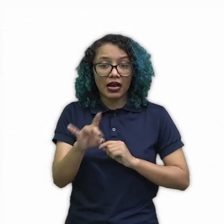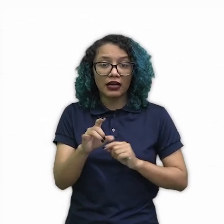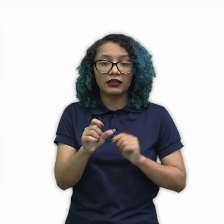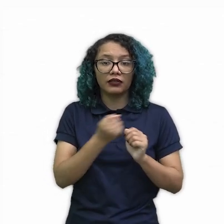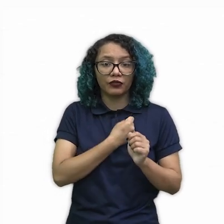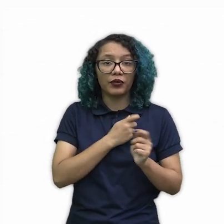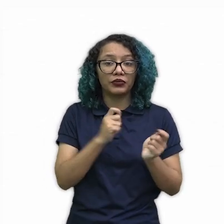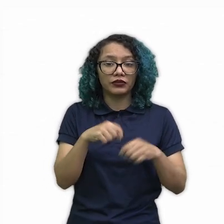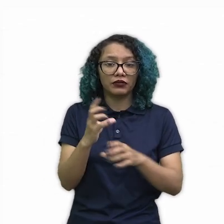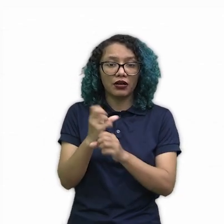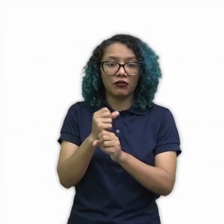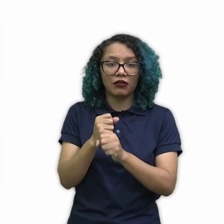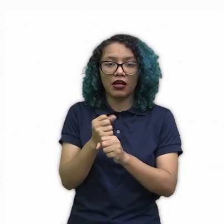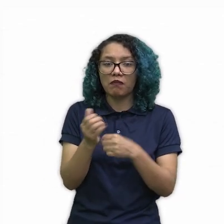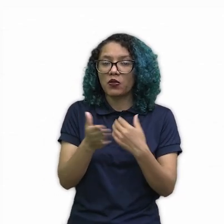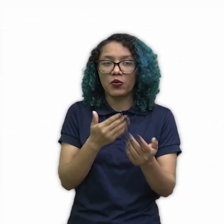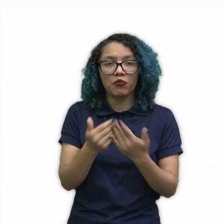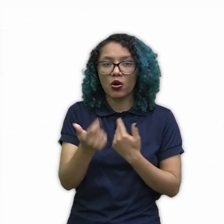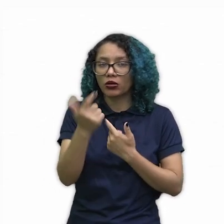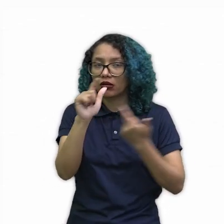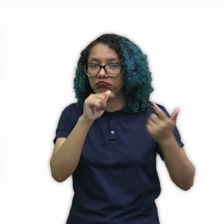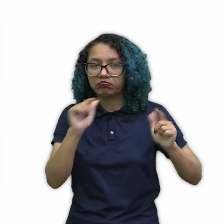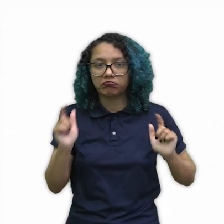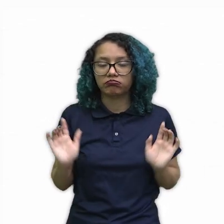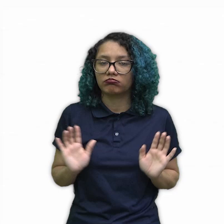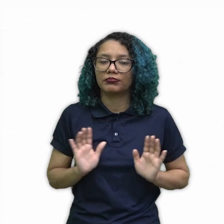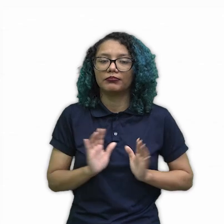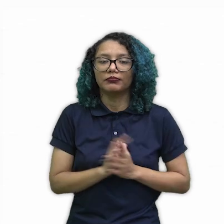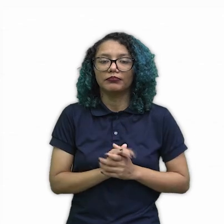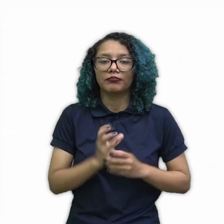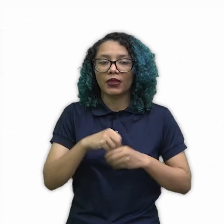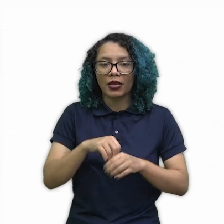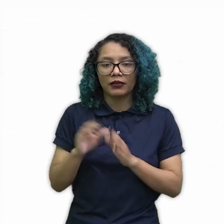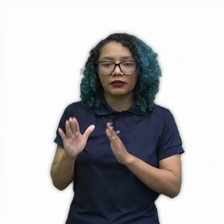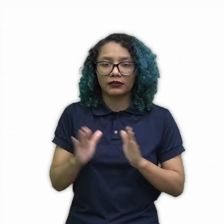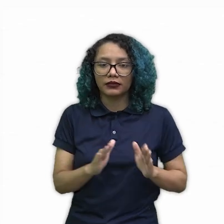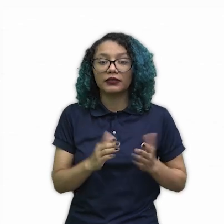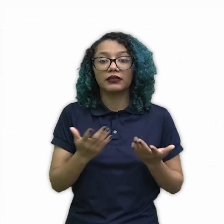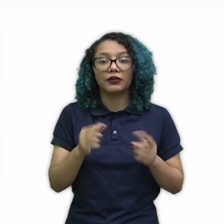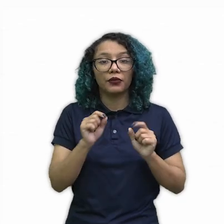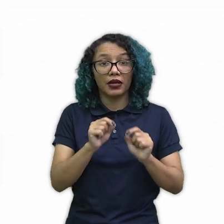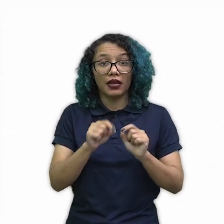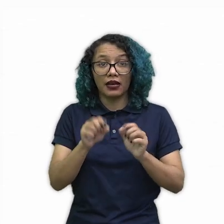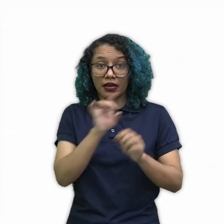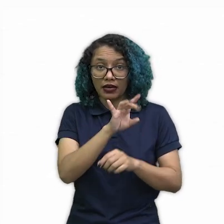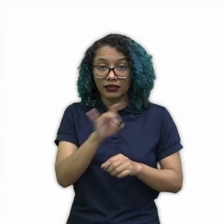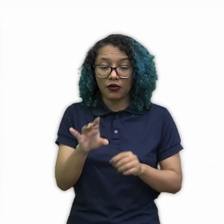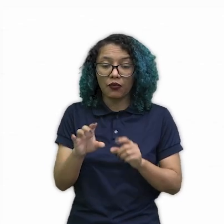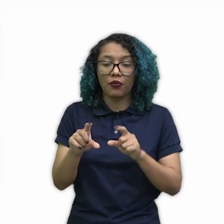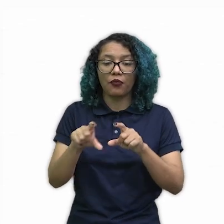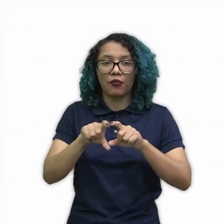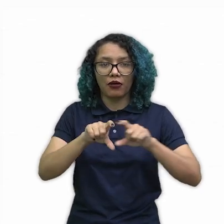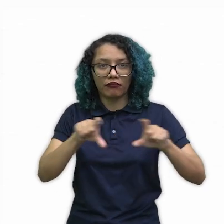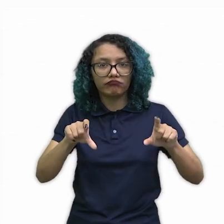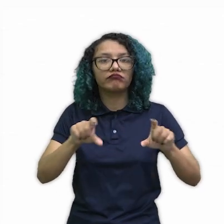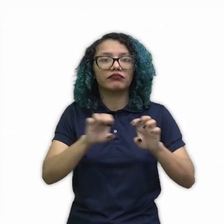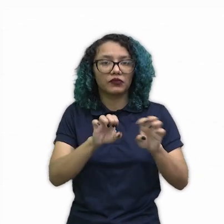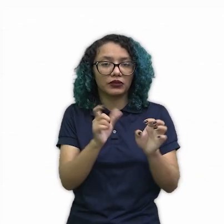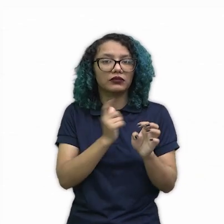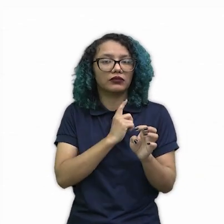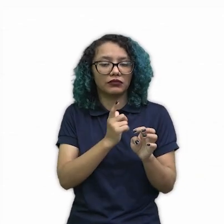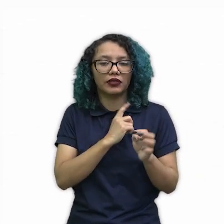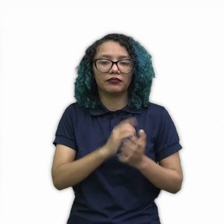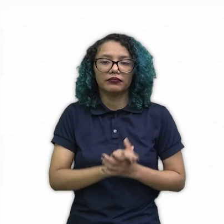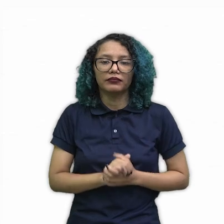independentemente dos outros. São definidas por fórmulas explícitas e tal. Bacana? Na próxima cartela